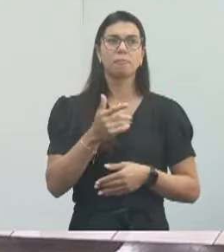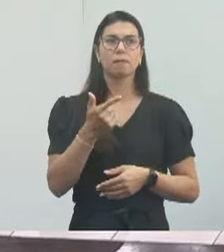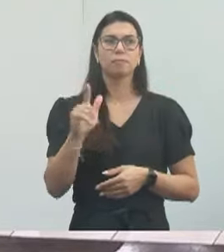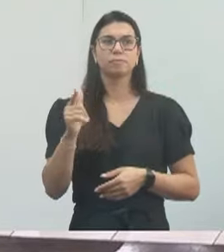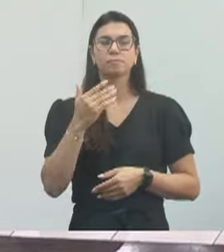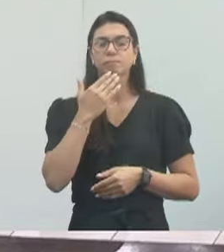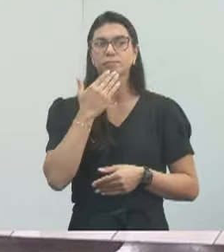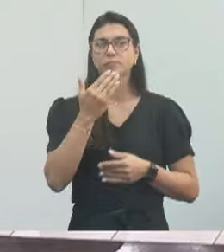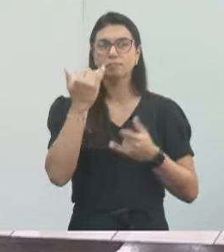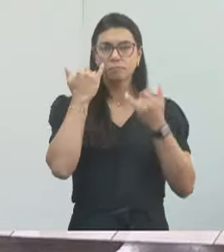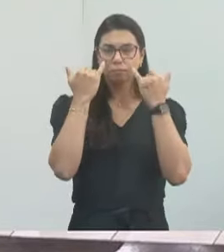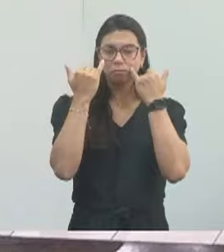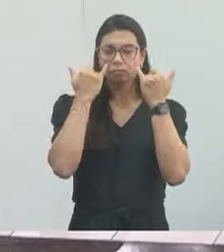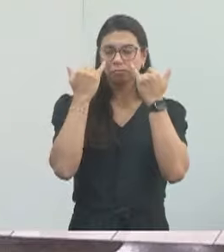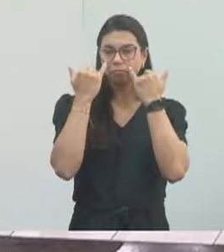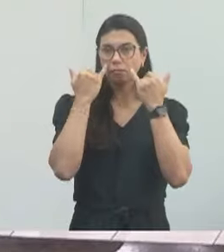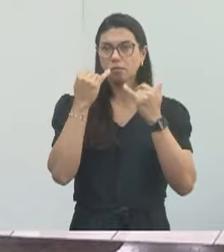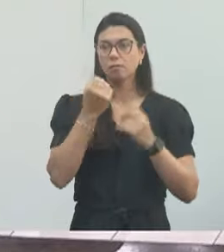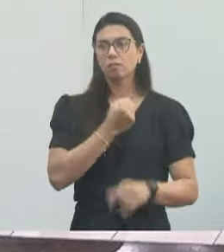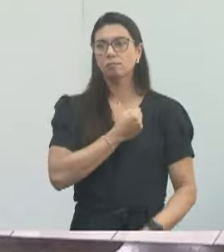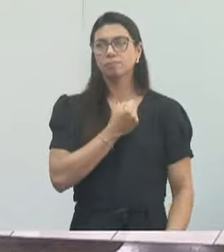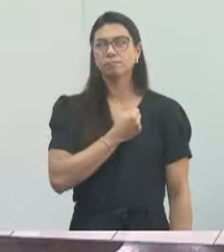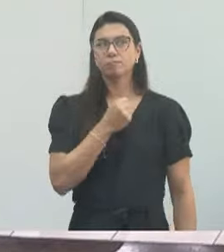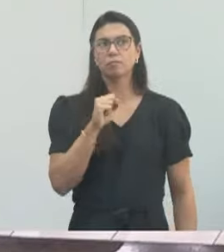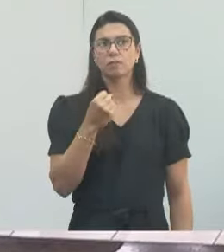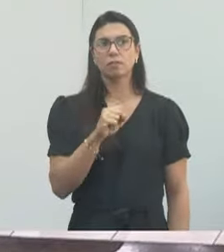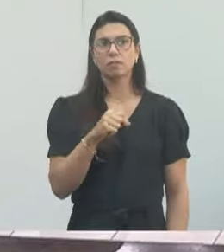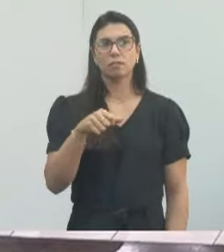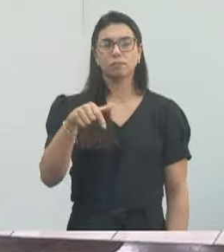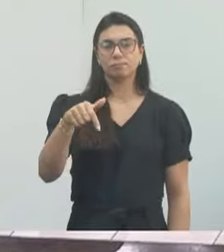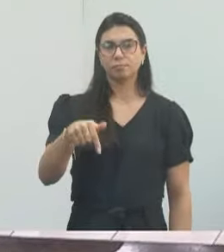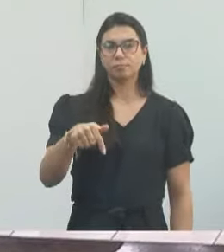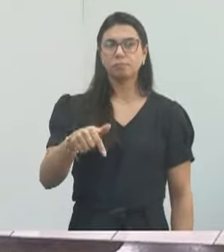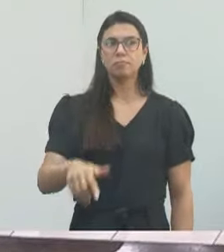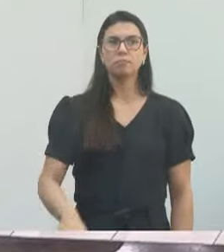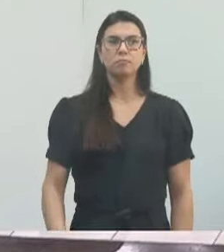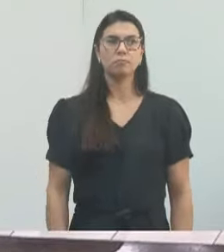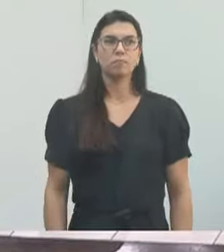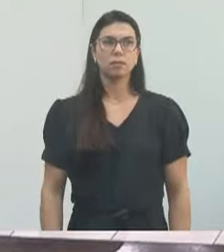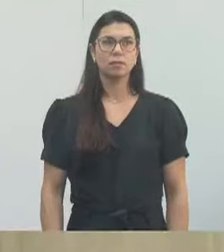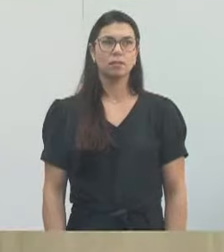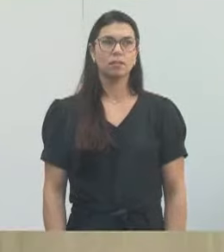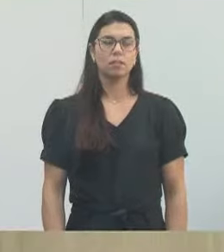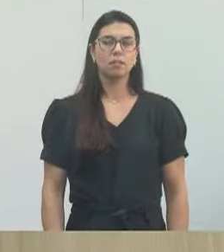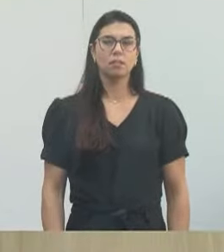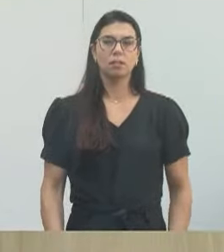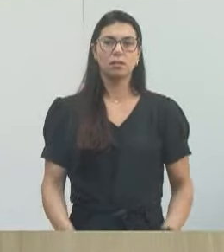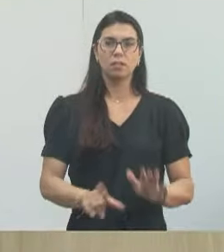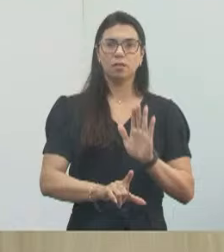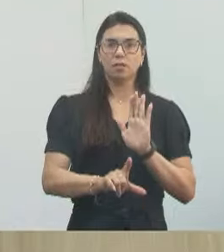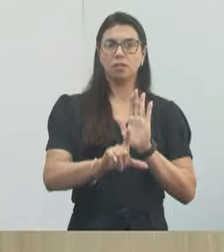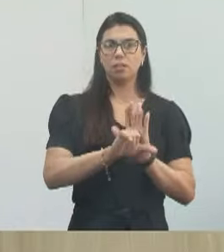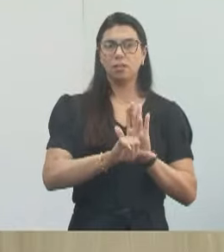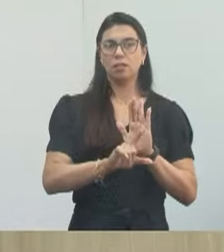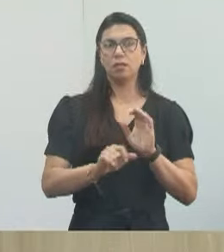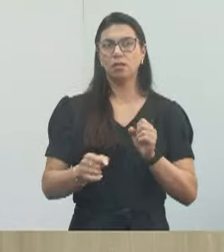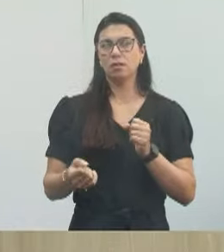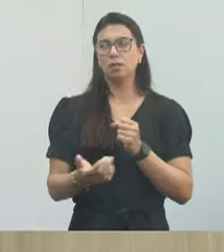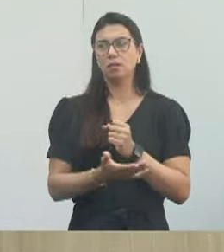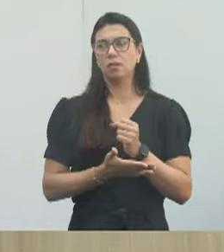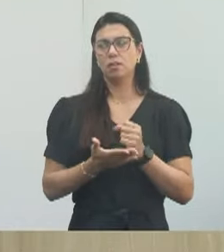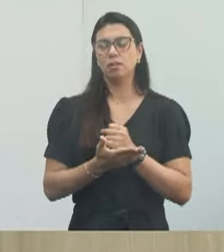pedido de informações pedido de informações número 87 considerando da lei complementar